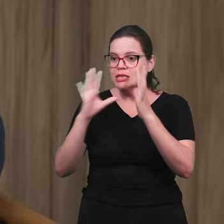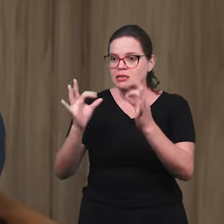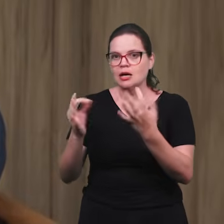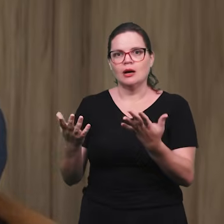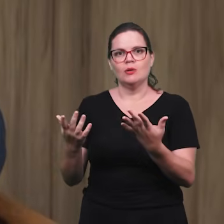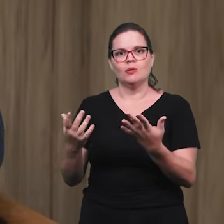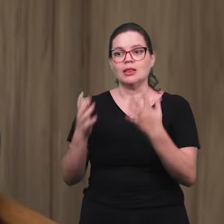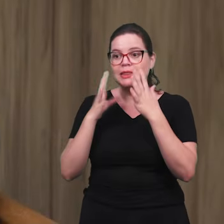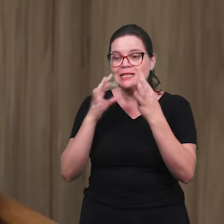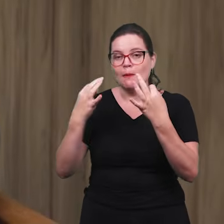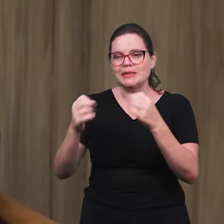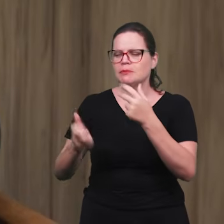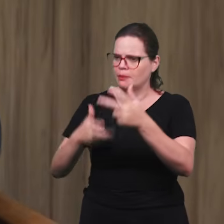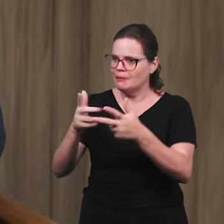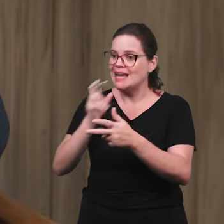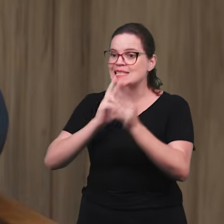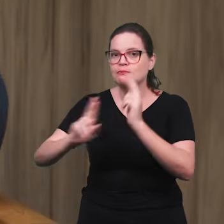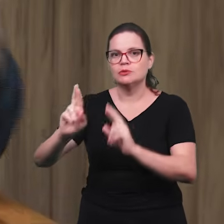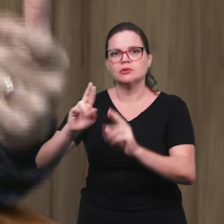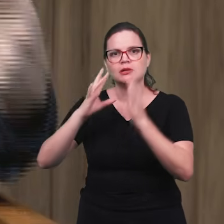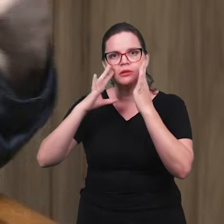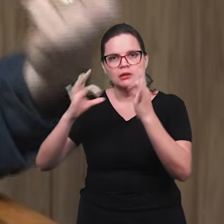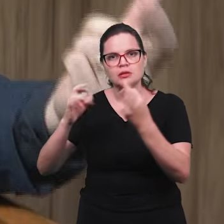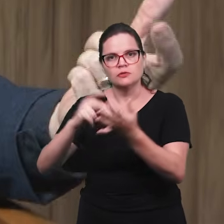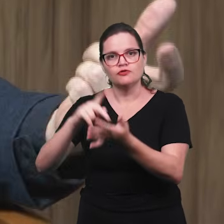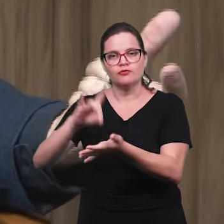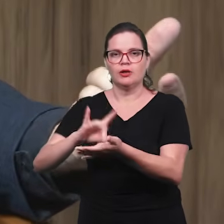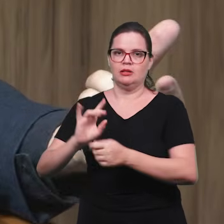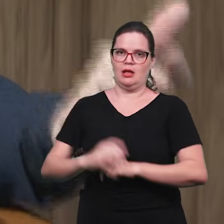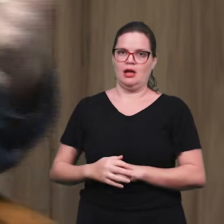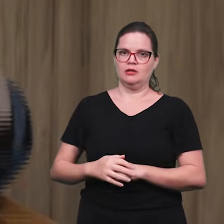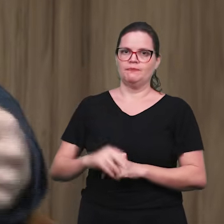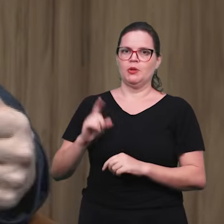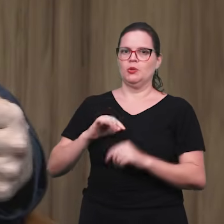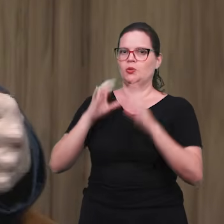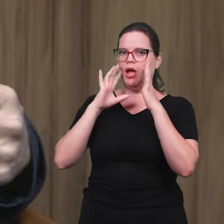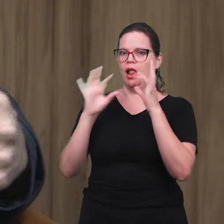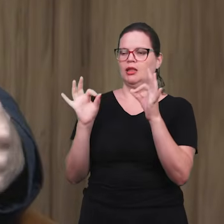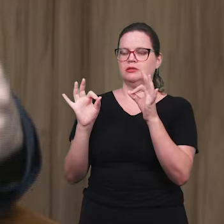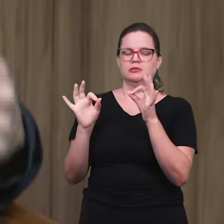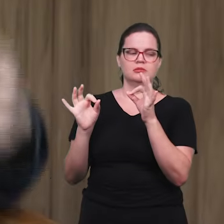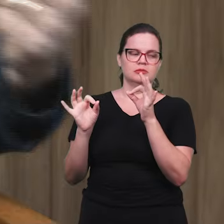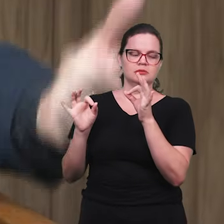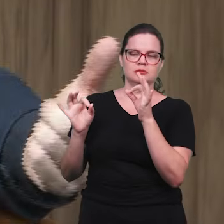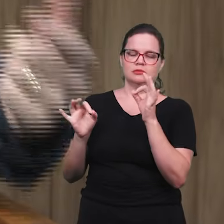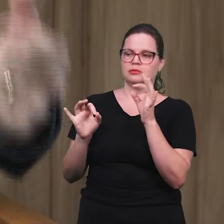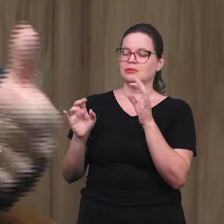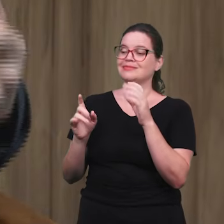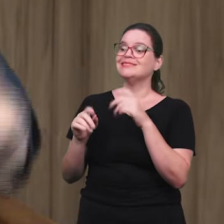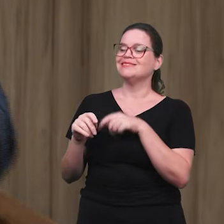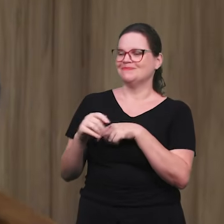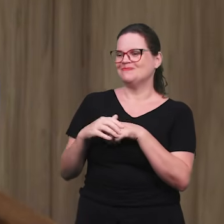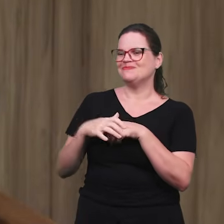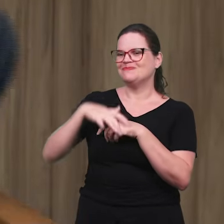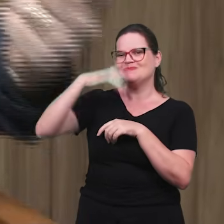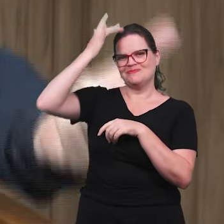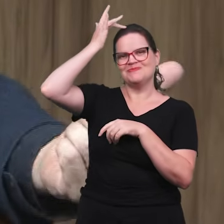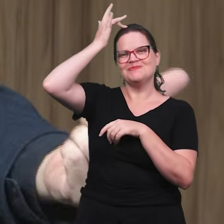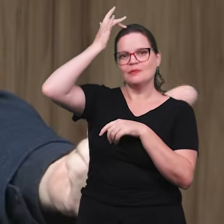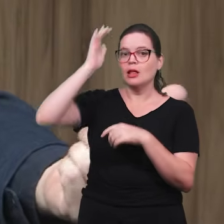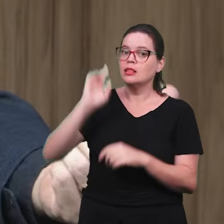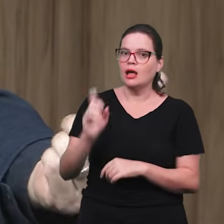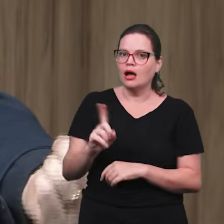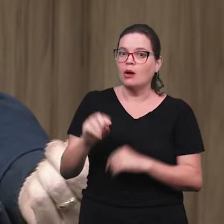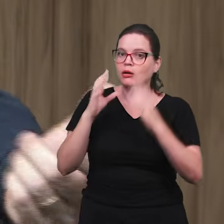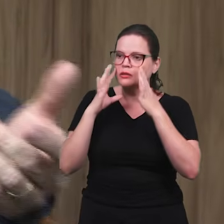escuta ativa, que nós chamamos. Dê atenção devida ao que ele está falando, responda exatamente aquilo